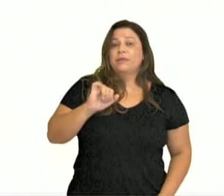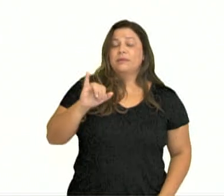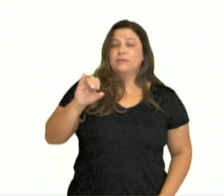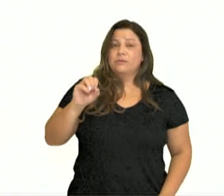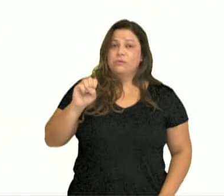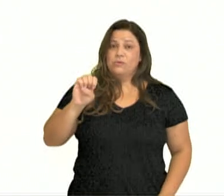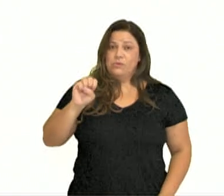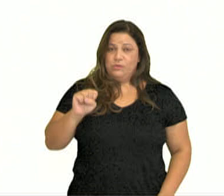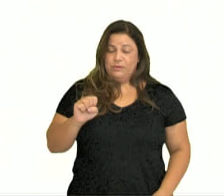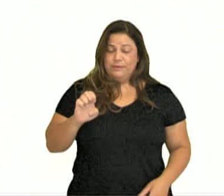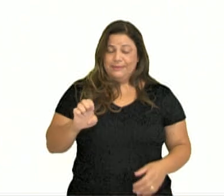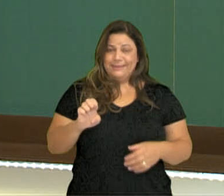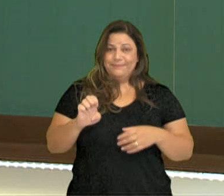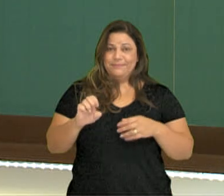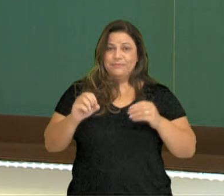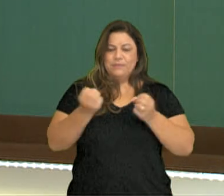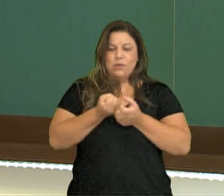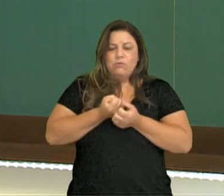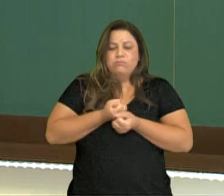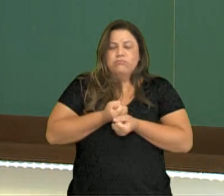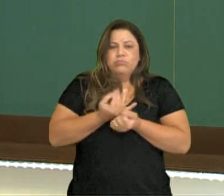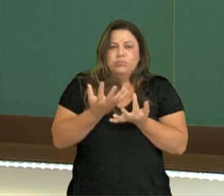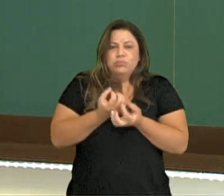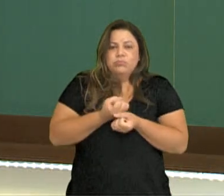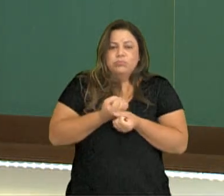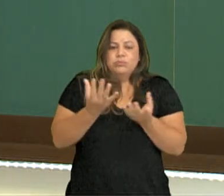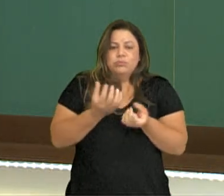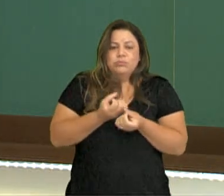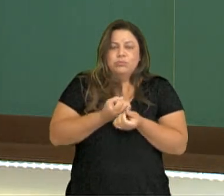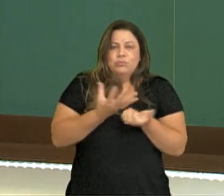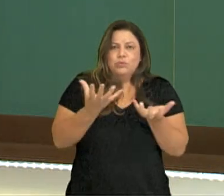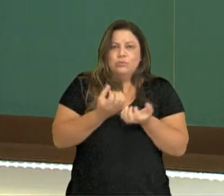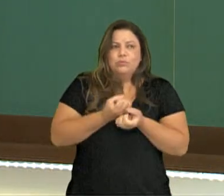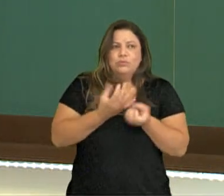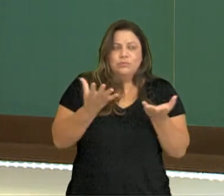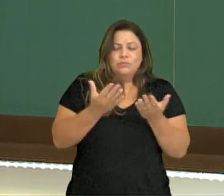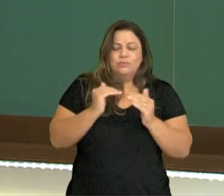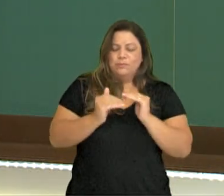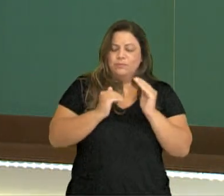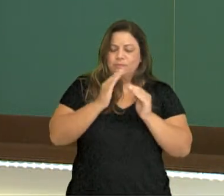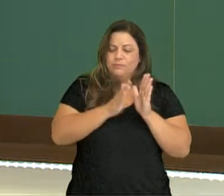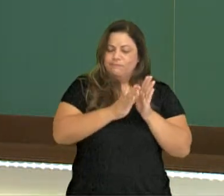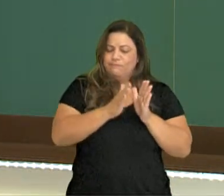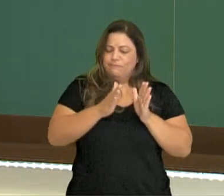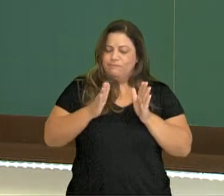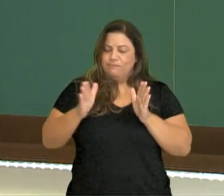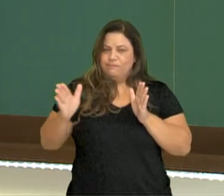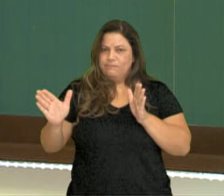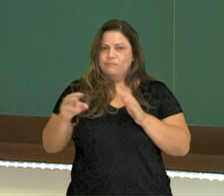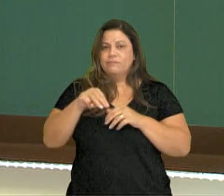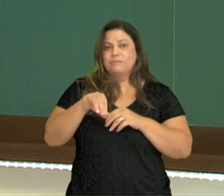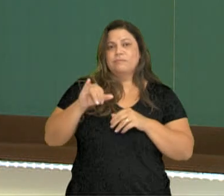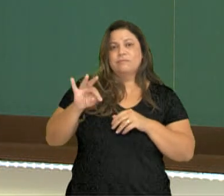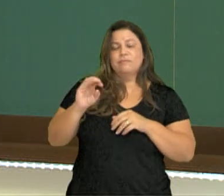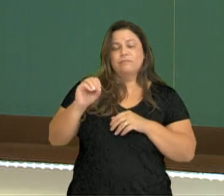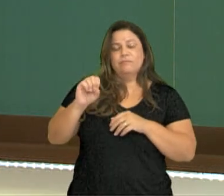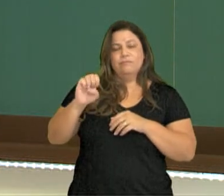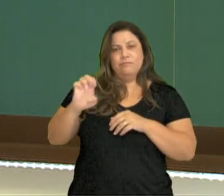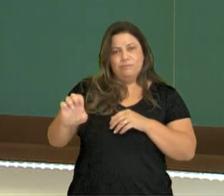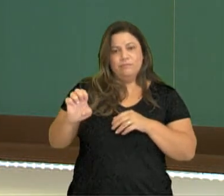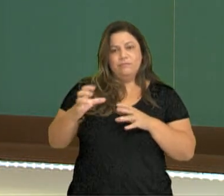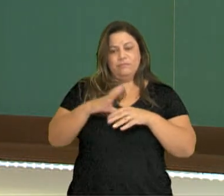libera esporos. Esses esporos, por conta de sucessivas mitoses, então elas acabam se